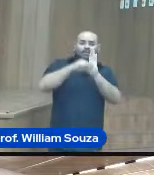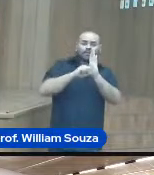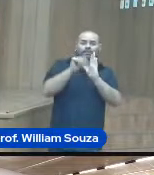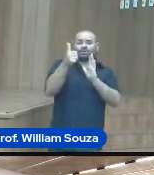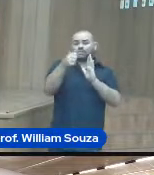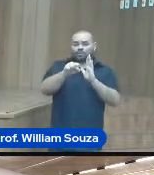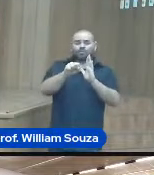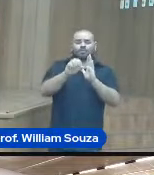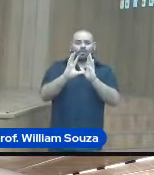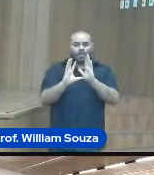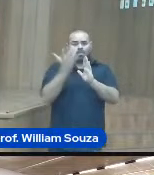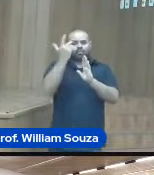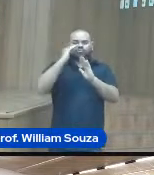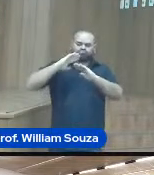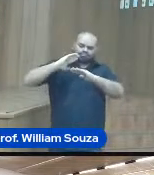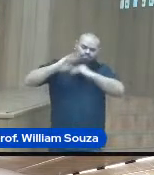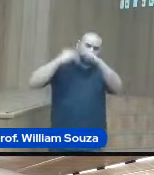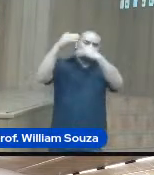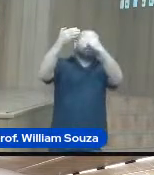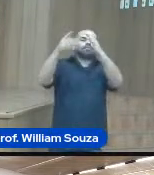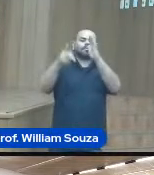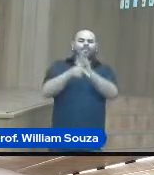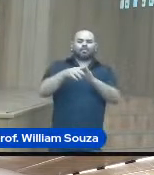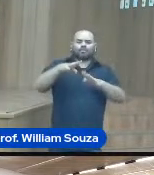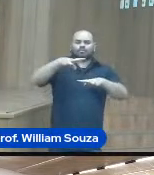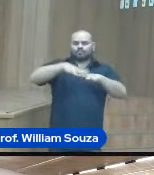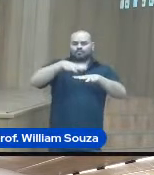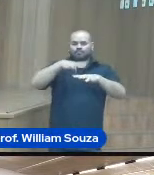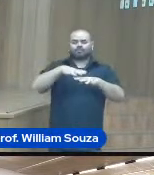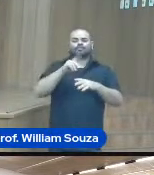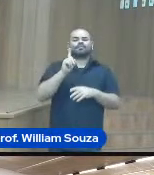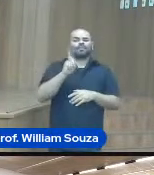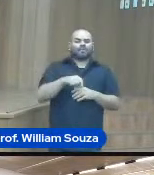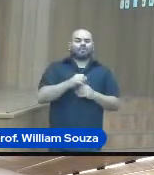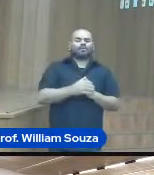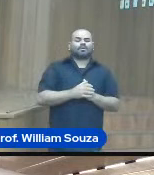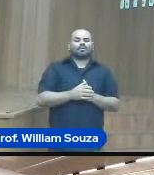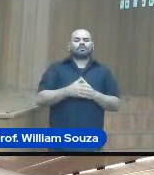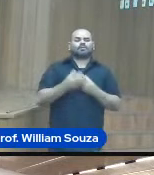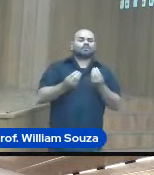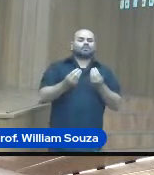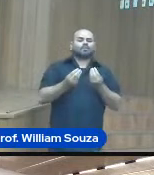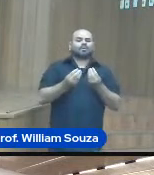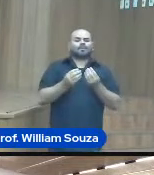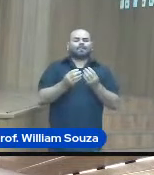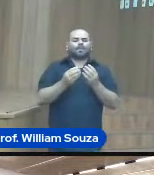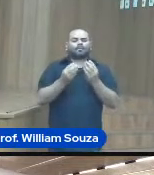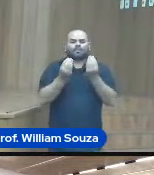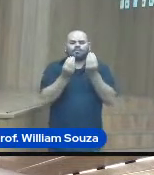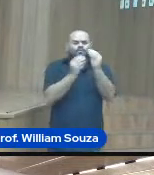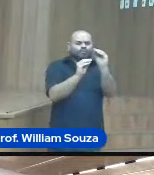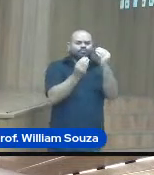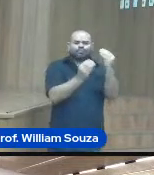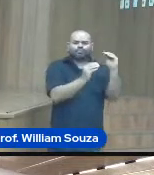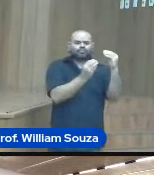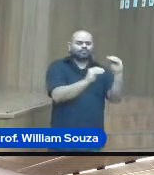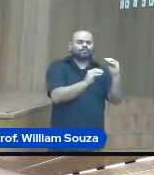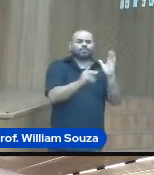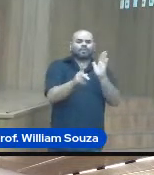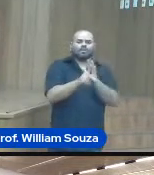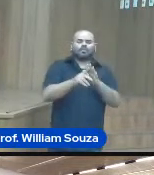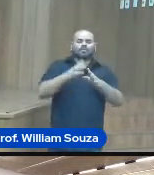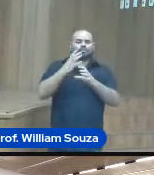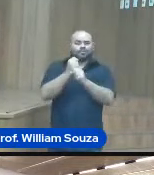grande avanço matemático em termos de aplicações daquele cálculo que havia sido